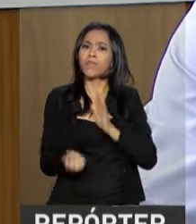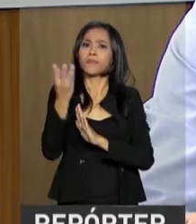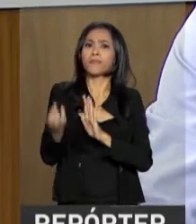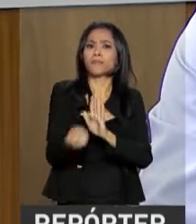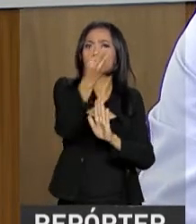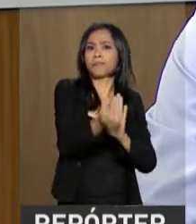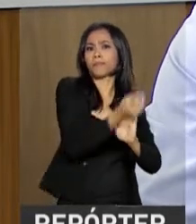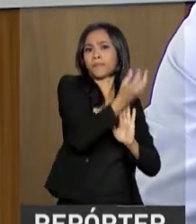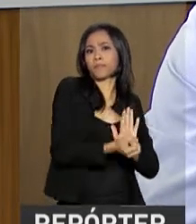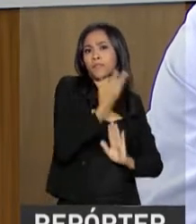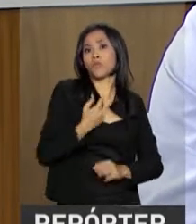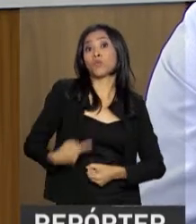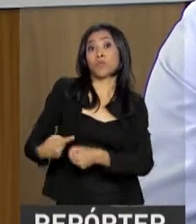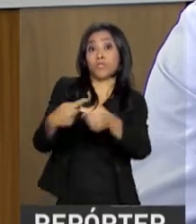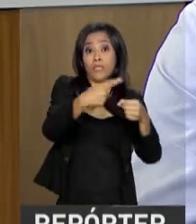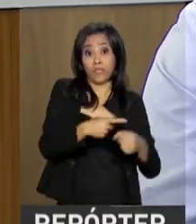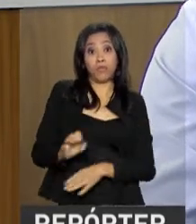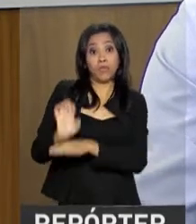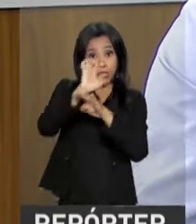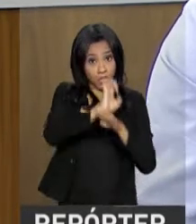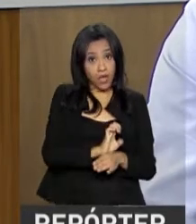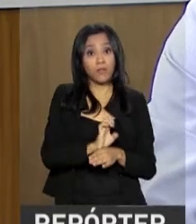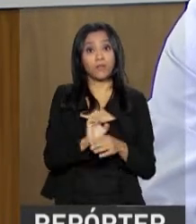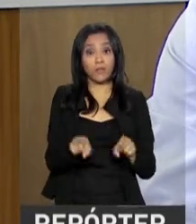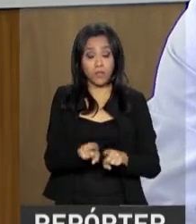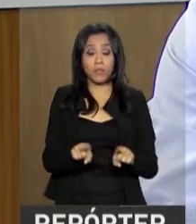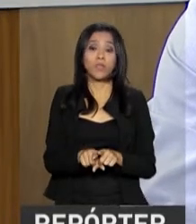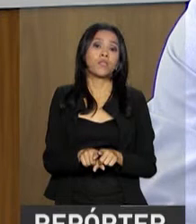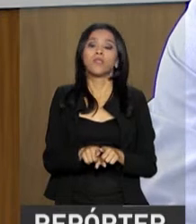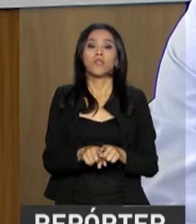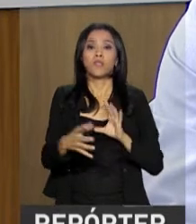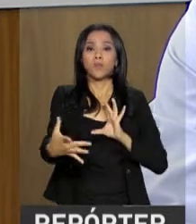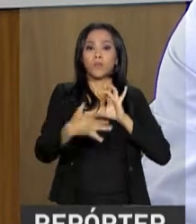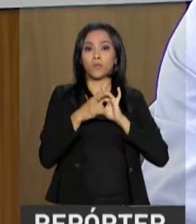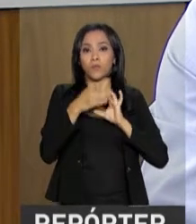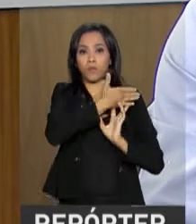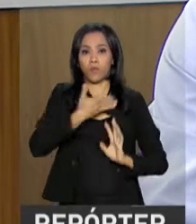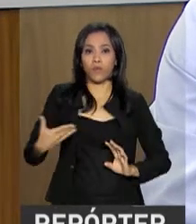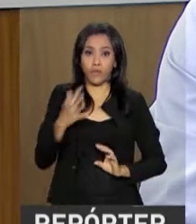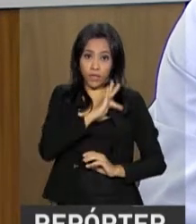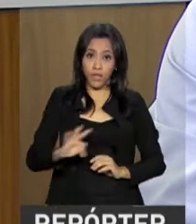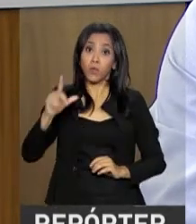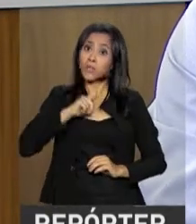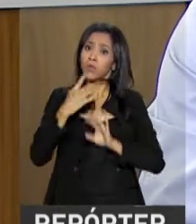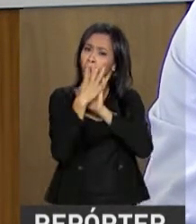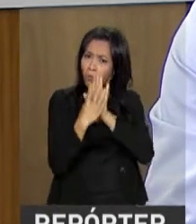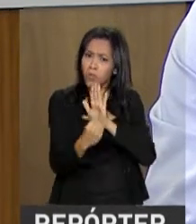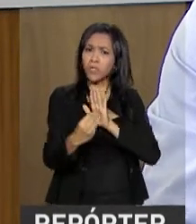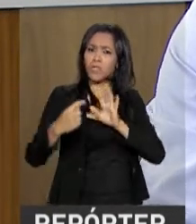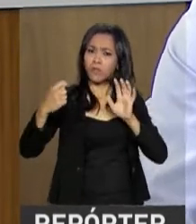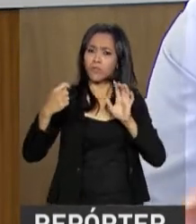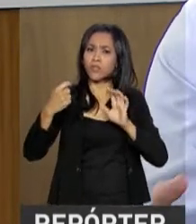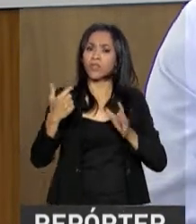implantado efetivamente nos municípios, estados e na União, para que a gente possa, de fato, ter um modelo de governança que possa ser